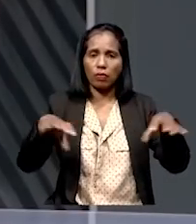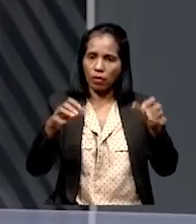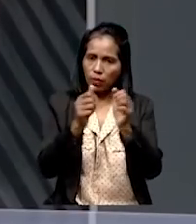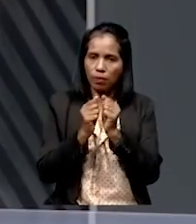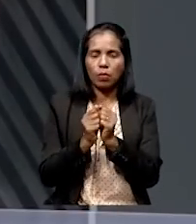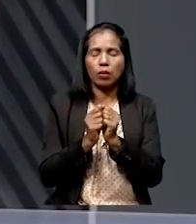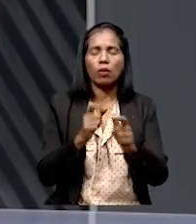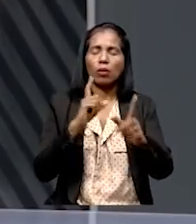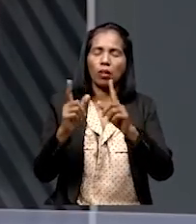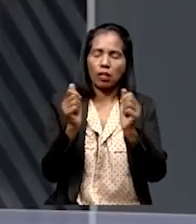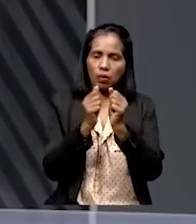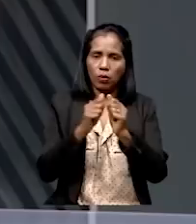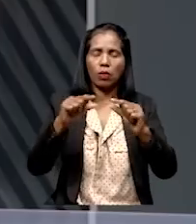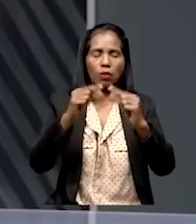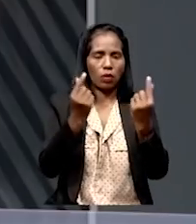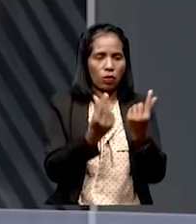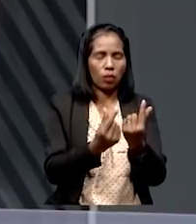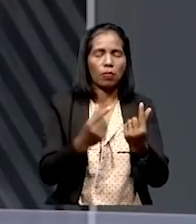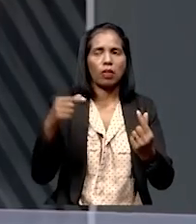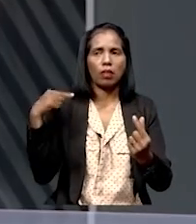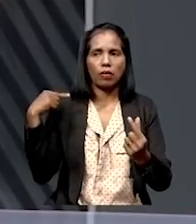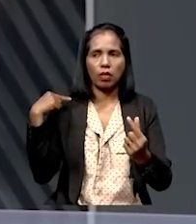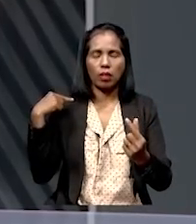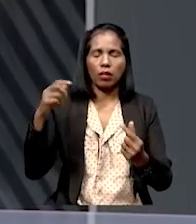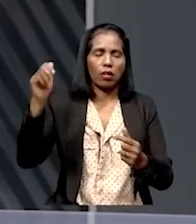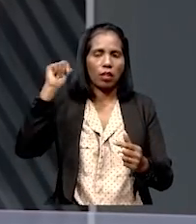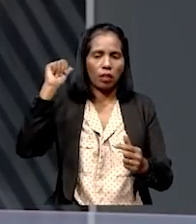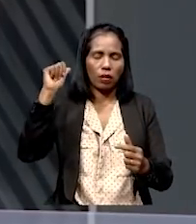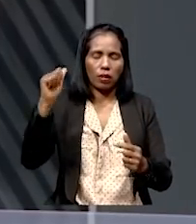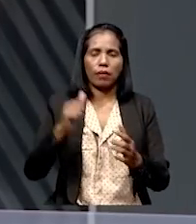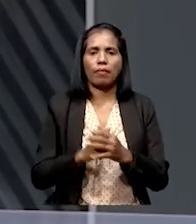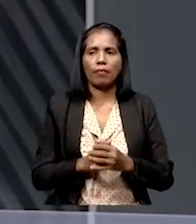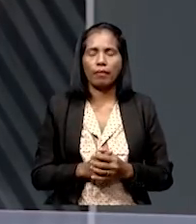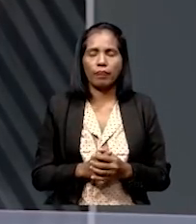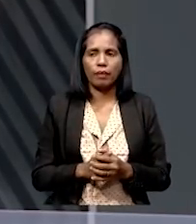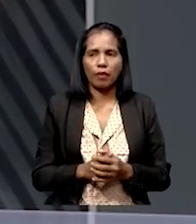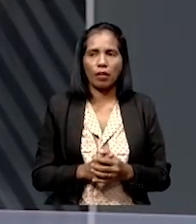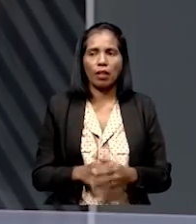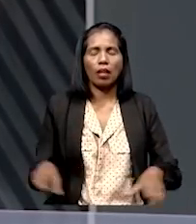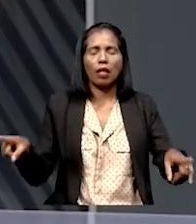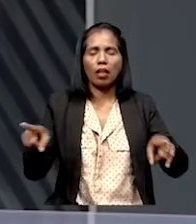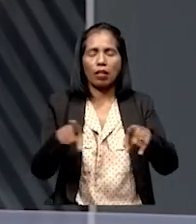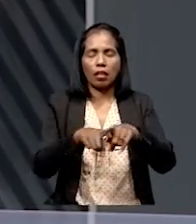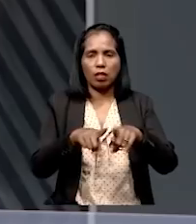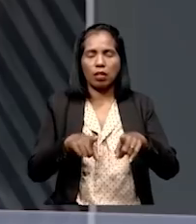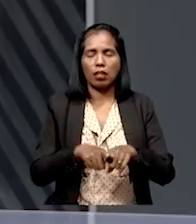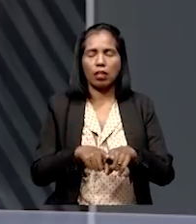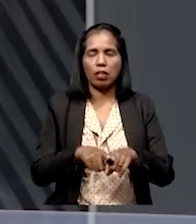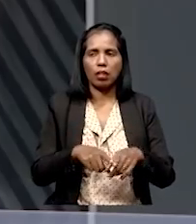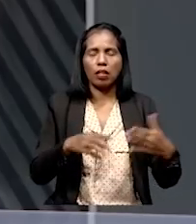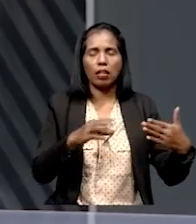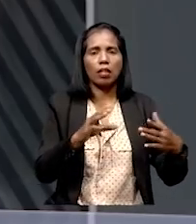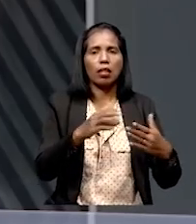a equipa do candidato do NBSNRT e o coordenador